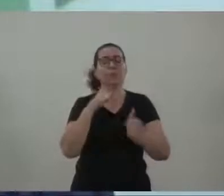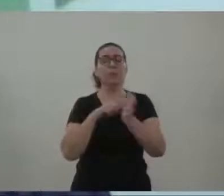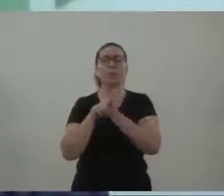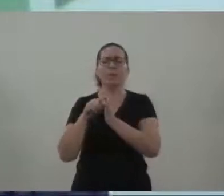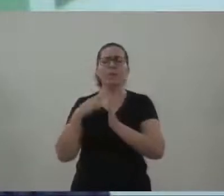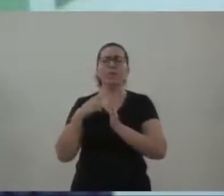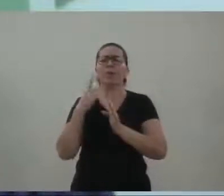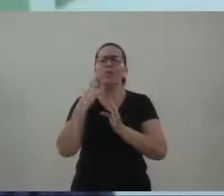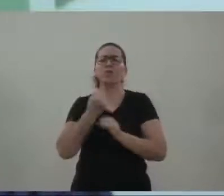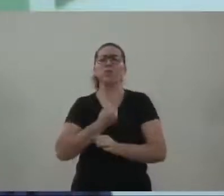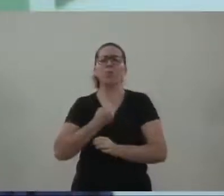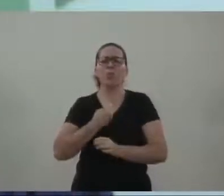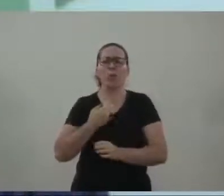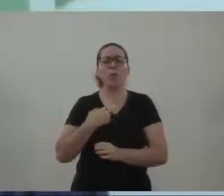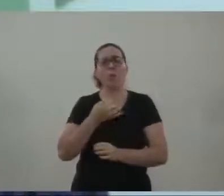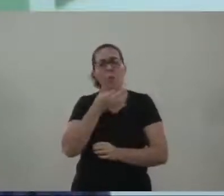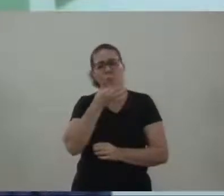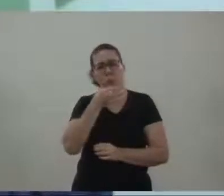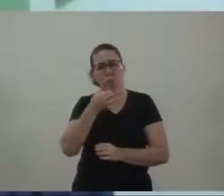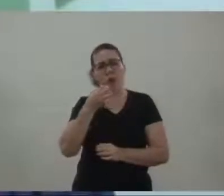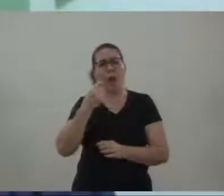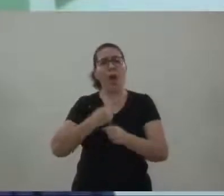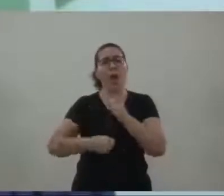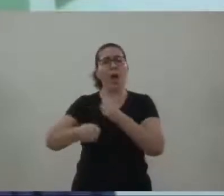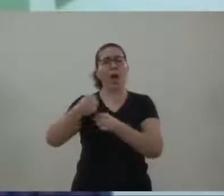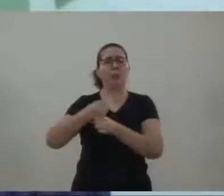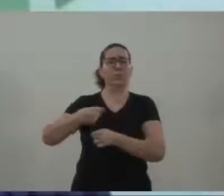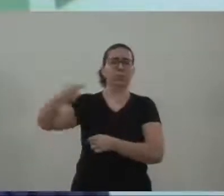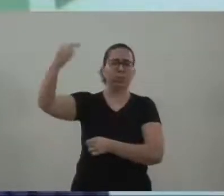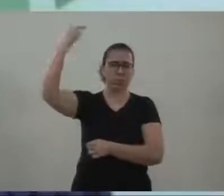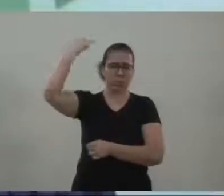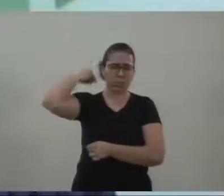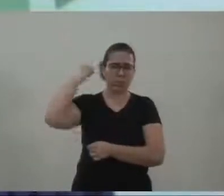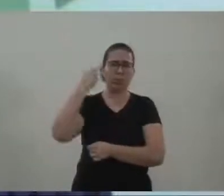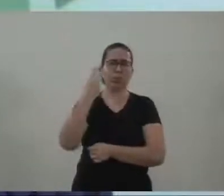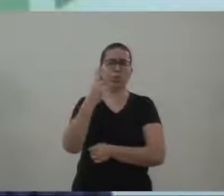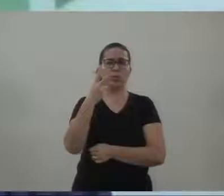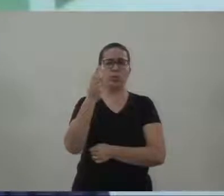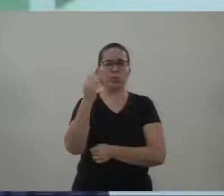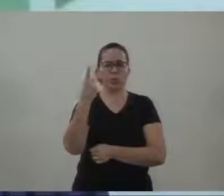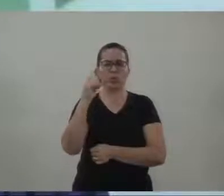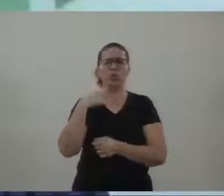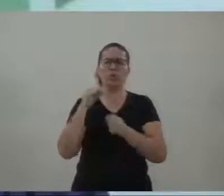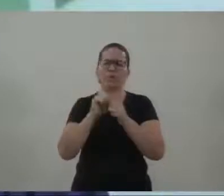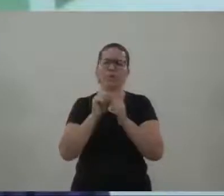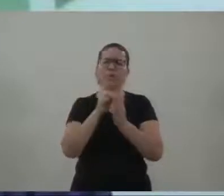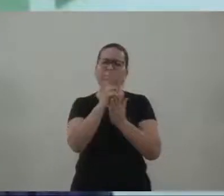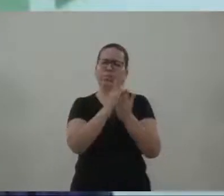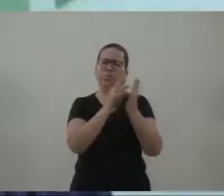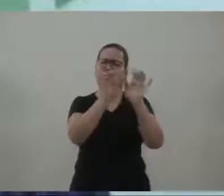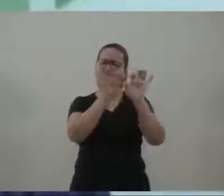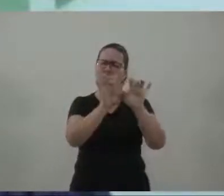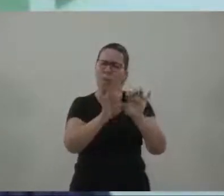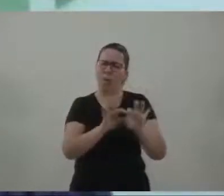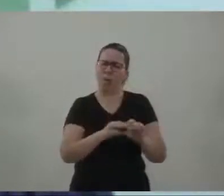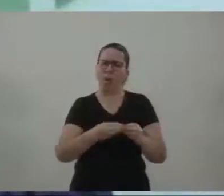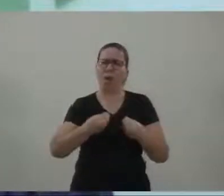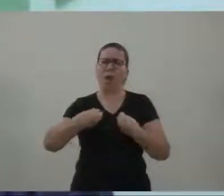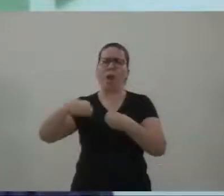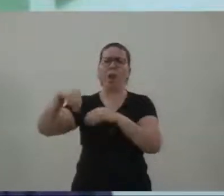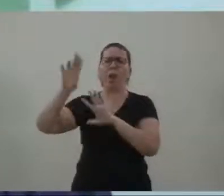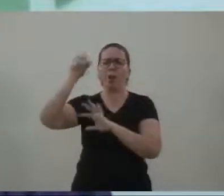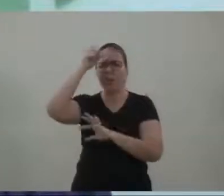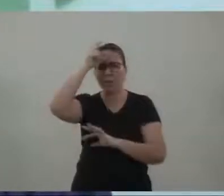dos dados. Eu até sugiro, no ano retrasado, eu fiz um relatório enviando ao governo do Estado